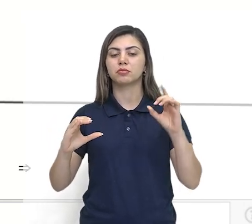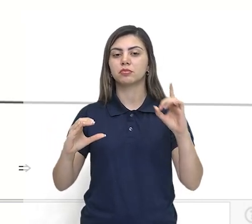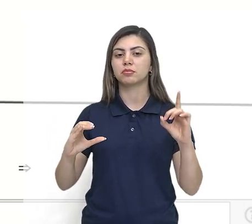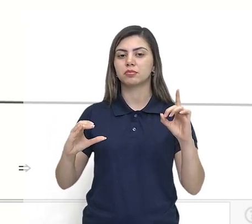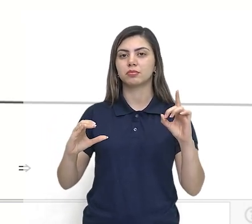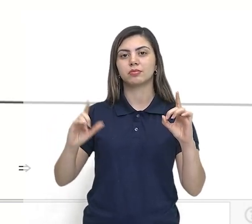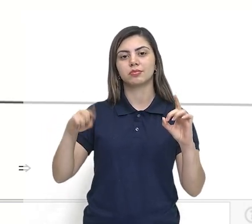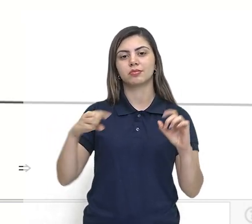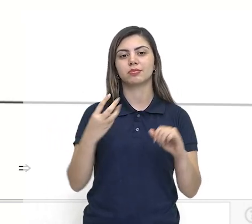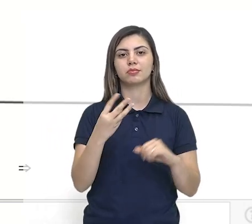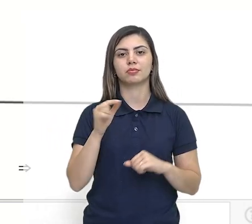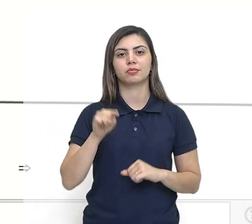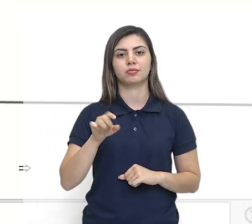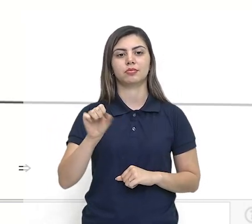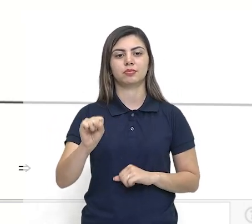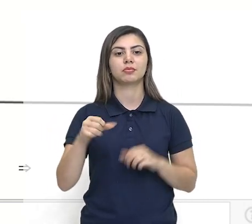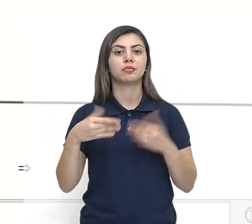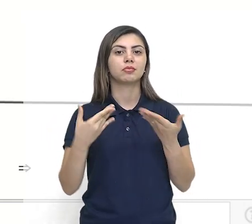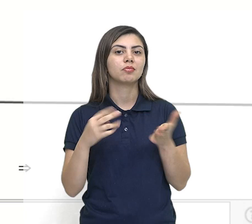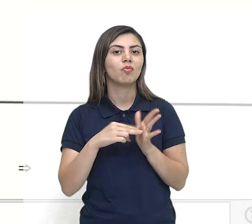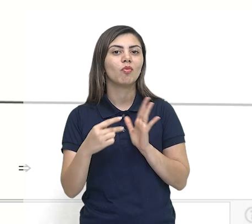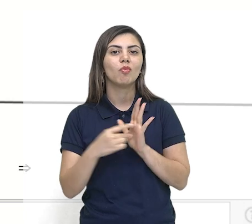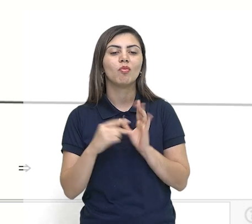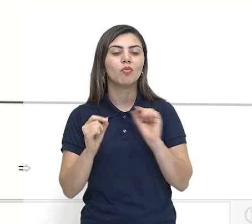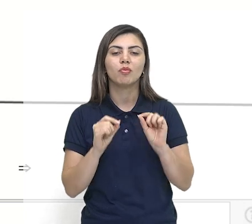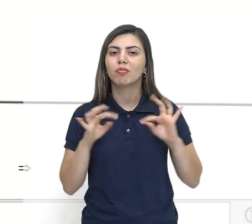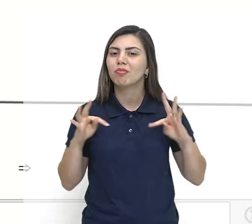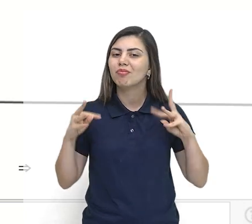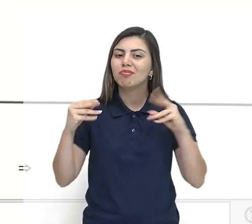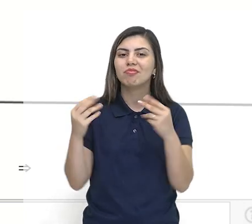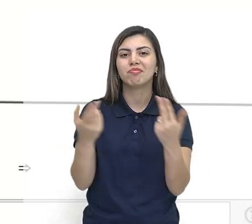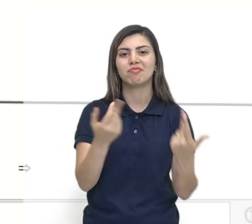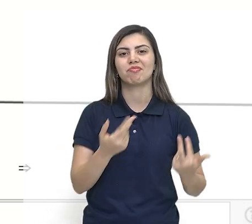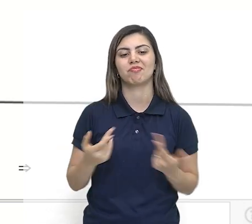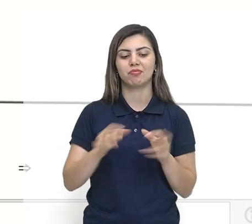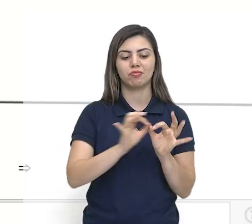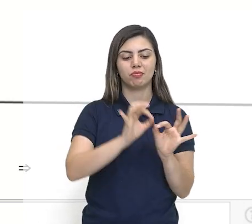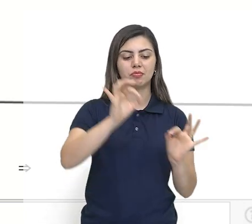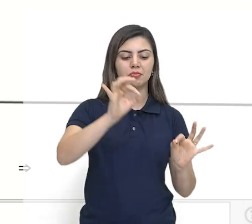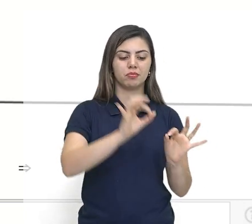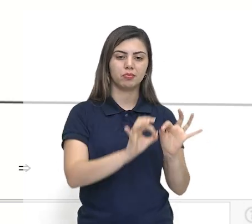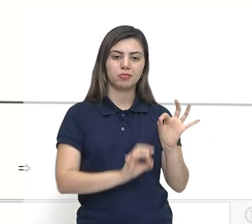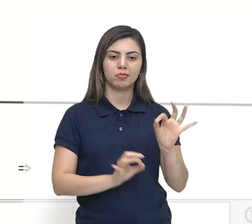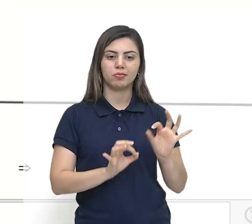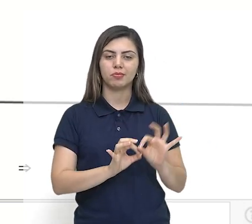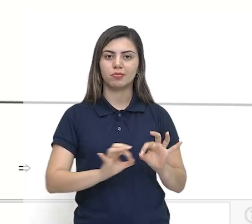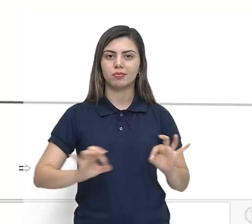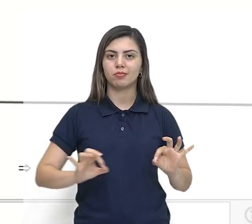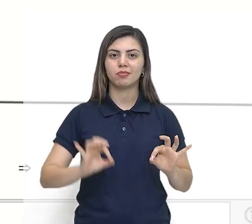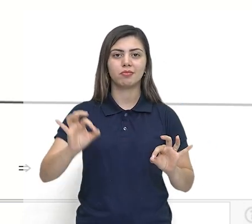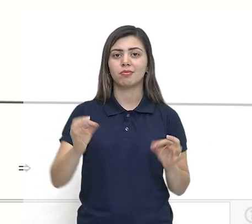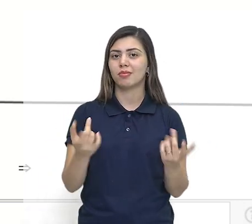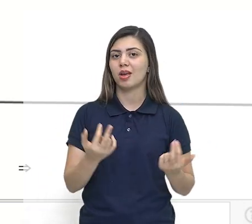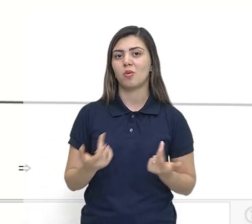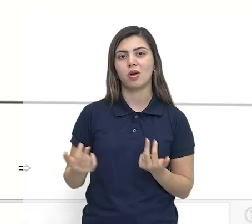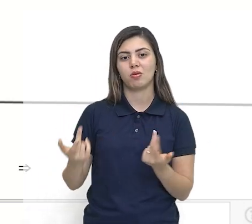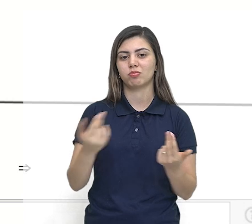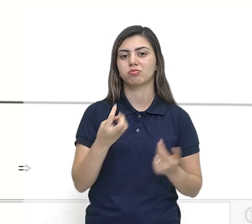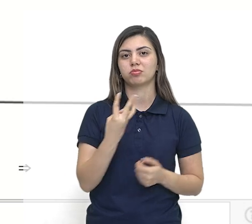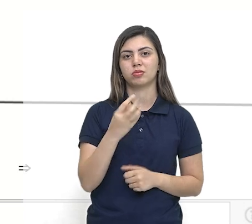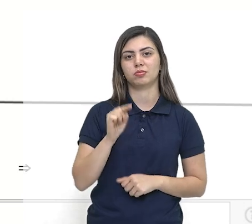3,8. Então, necessariamente, os outros segmentos também, todos eles, tá, vão ter que ter a mesma